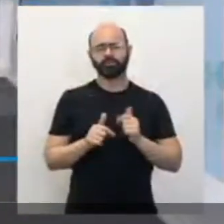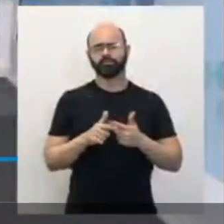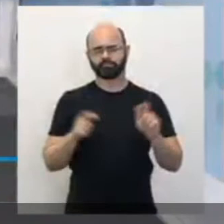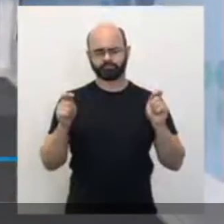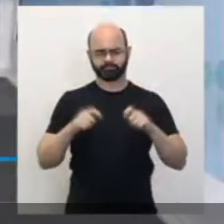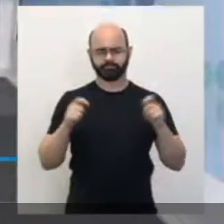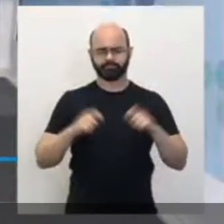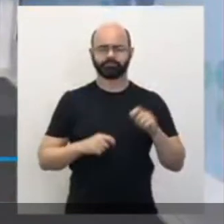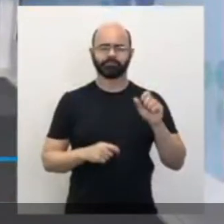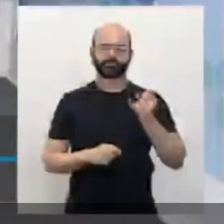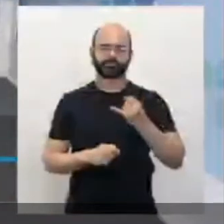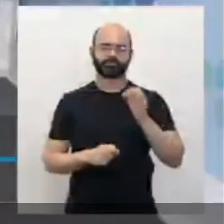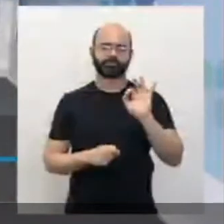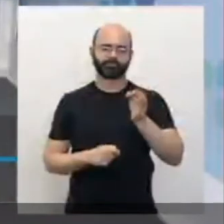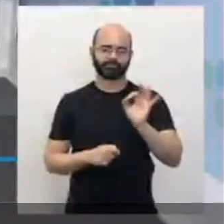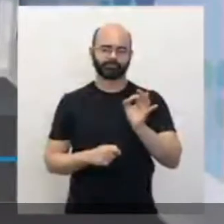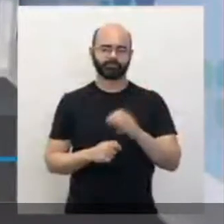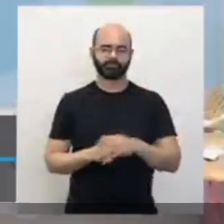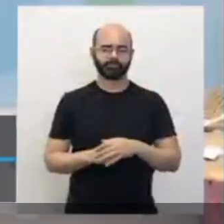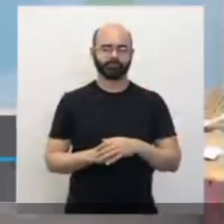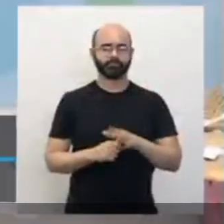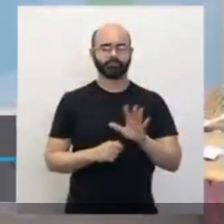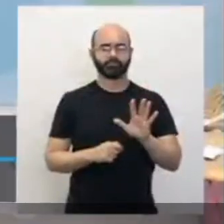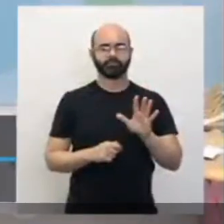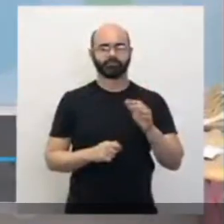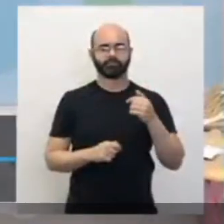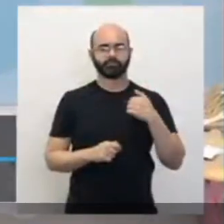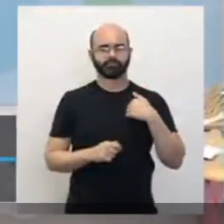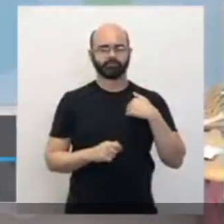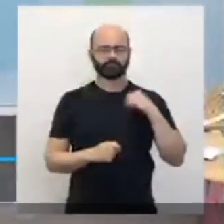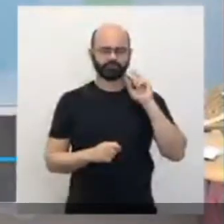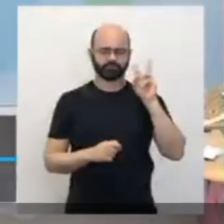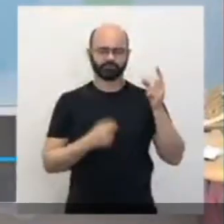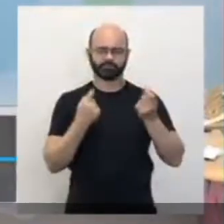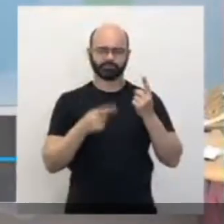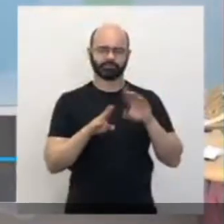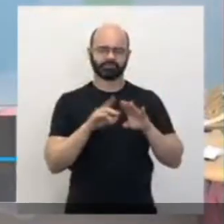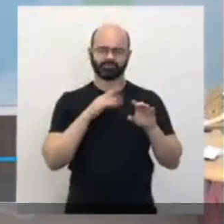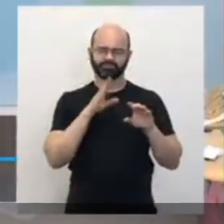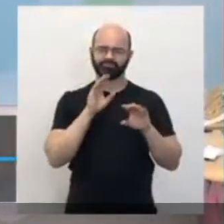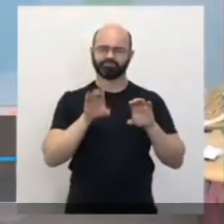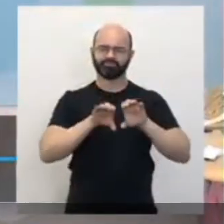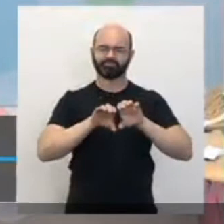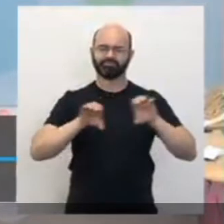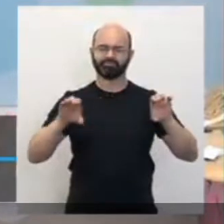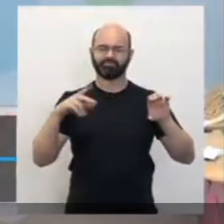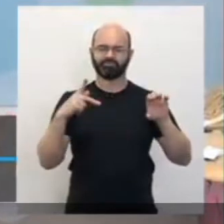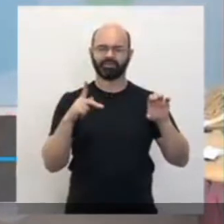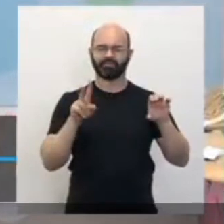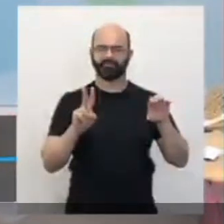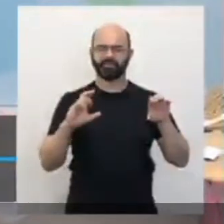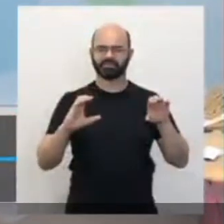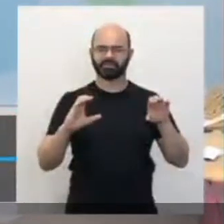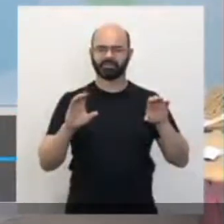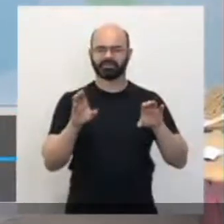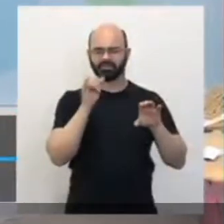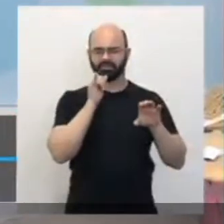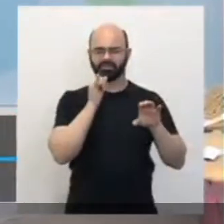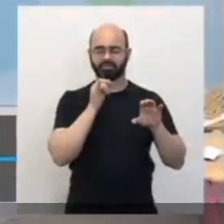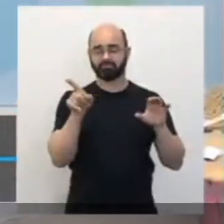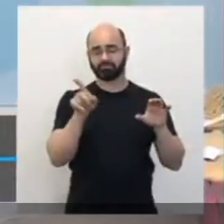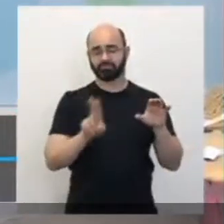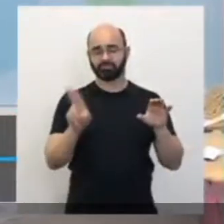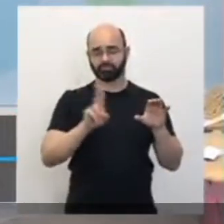Inclusive, é possível utilizar, Tony, que eu já vi em alguns, aqueles canos de PVC que estão estragados. Lá você pode Sim, utilizar esses